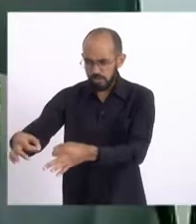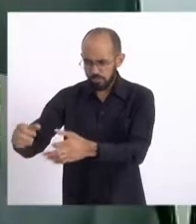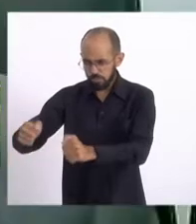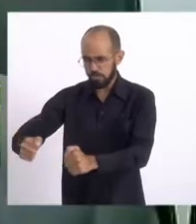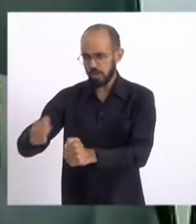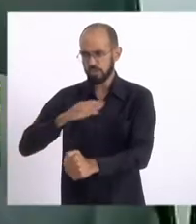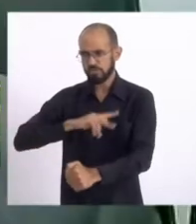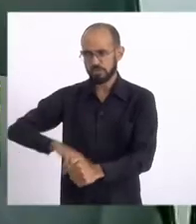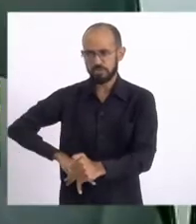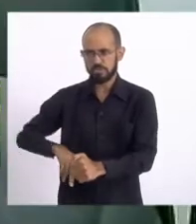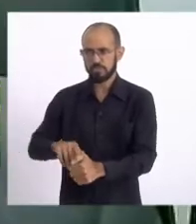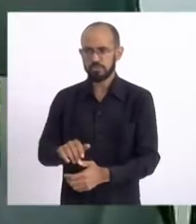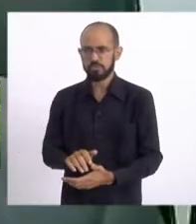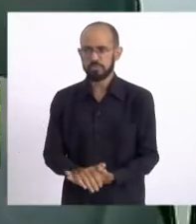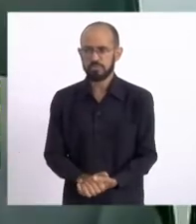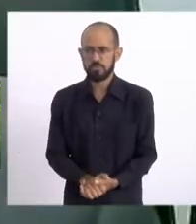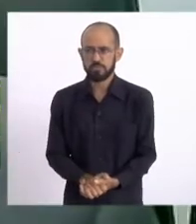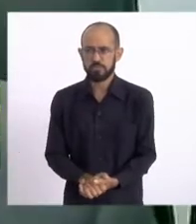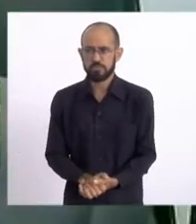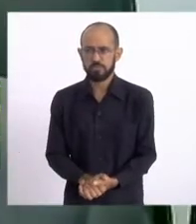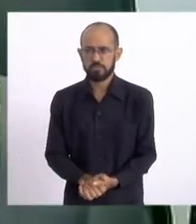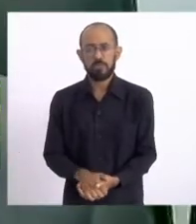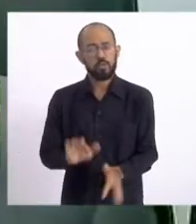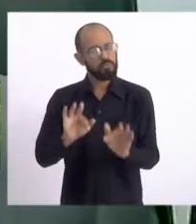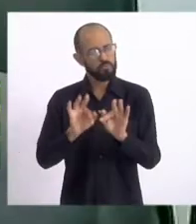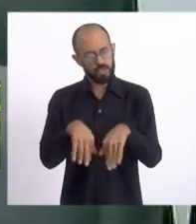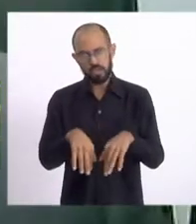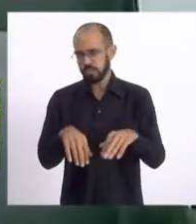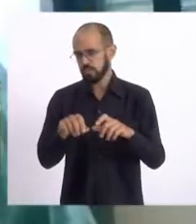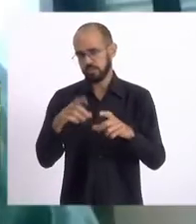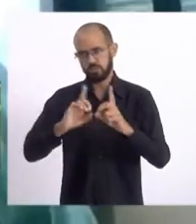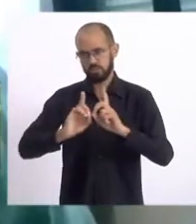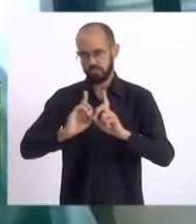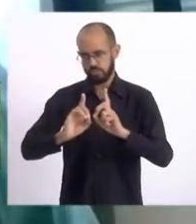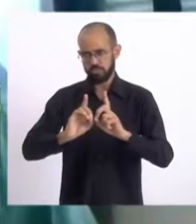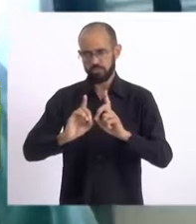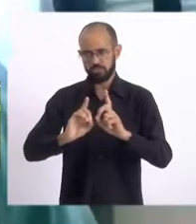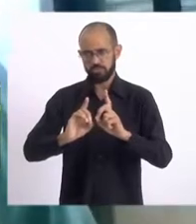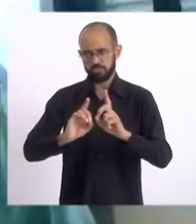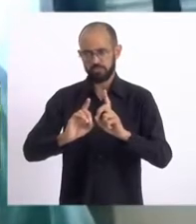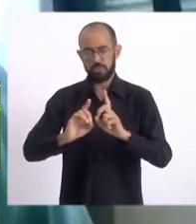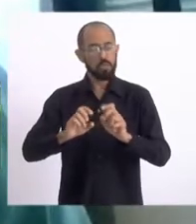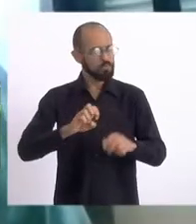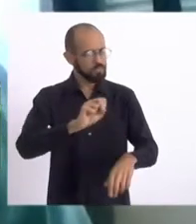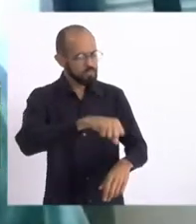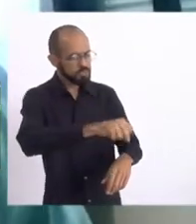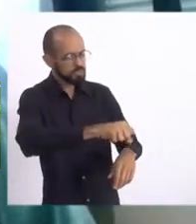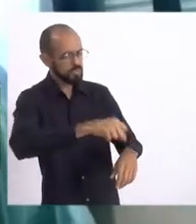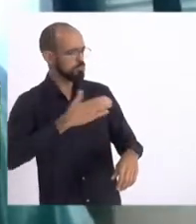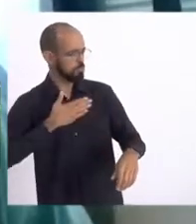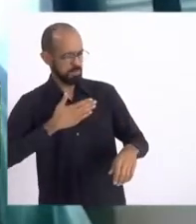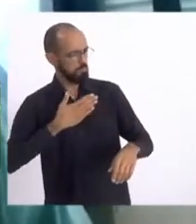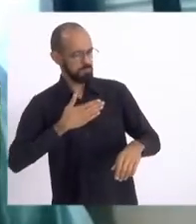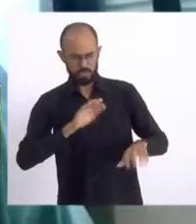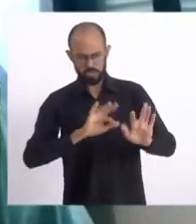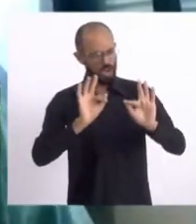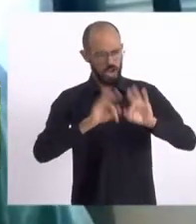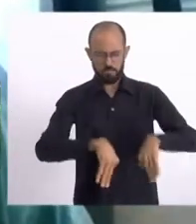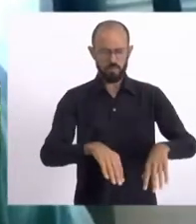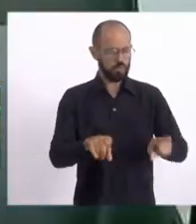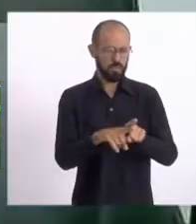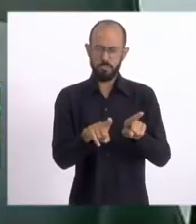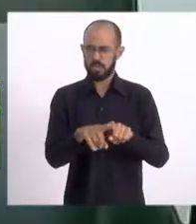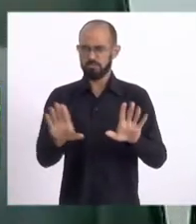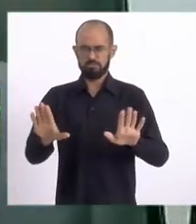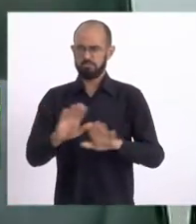Rapidamente, que o deputado Luiz Paulo pediu vistas, aí encerra a discussão. Mas eu... Não, para mim já está, a vista matou a questão.